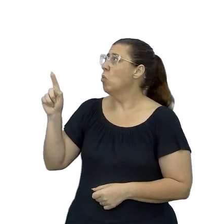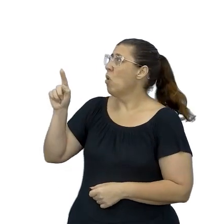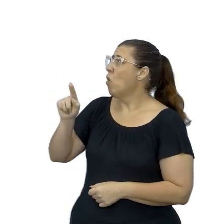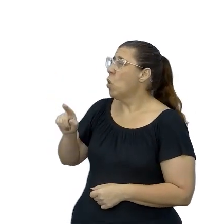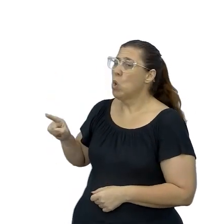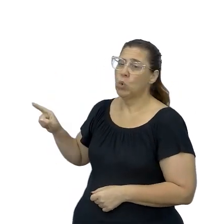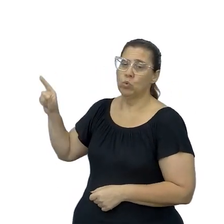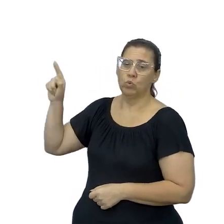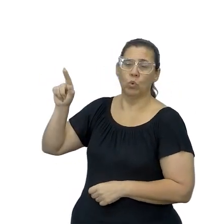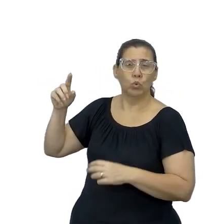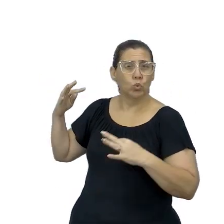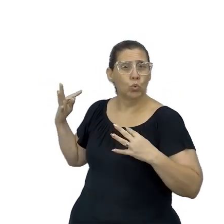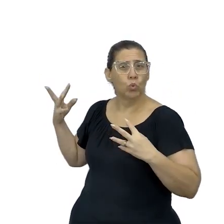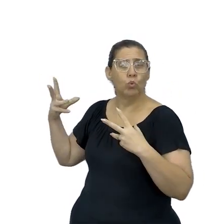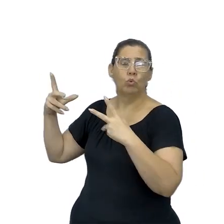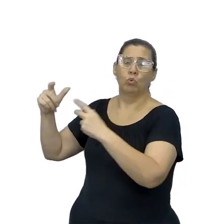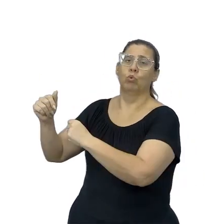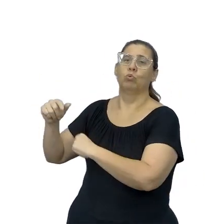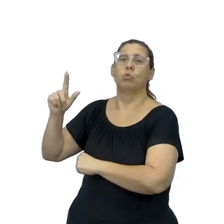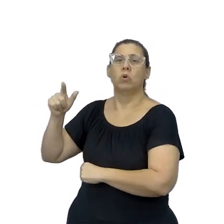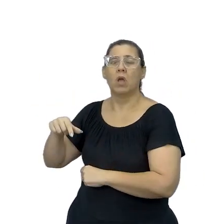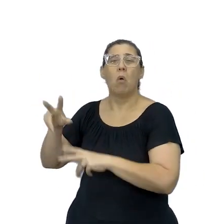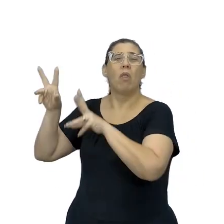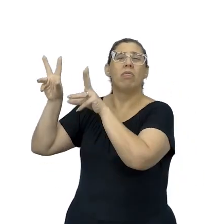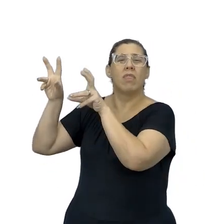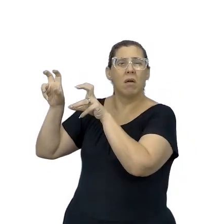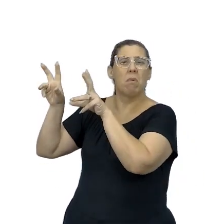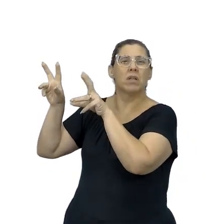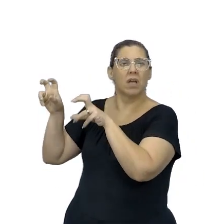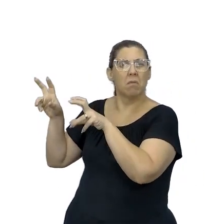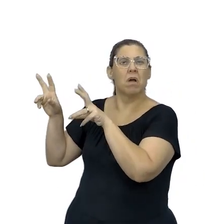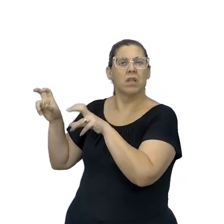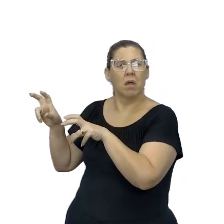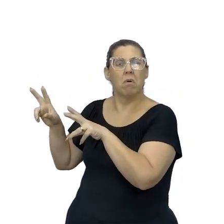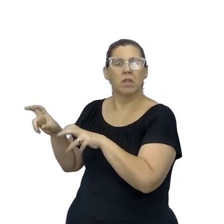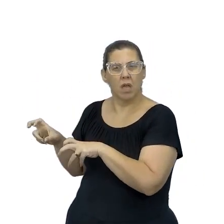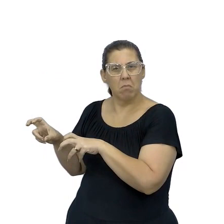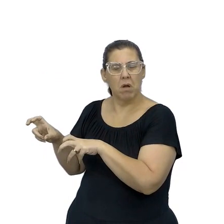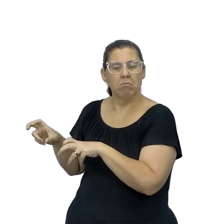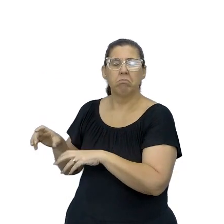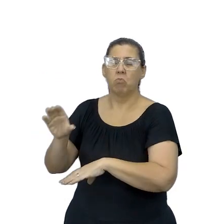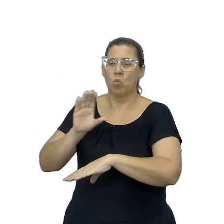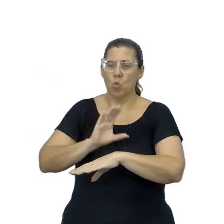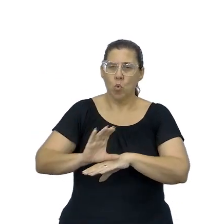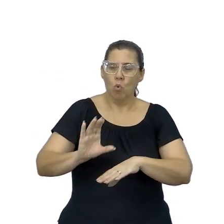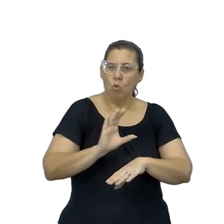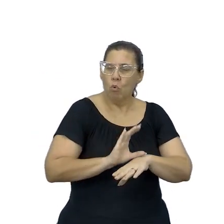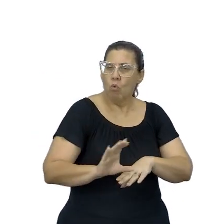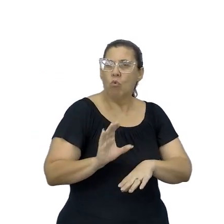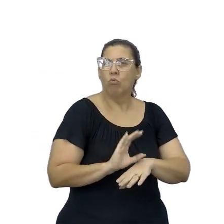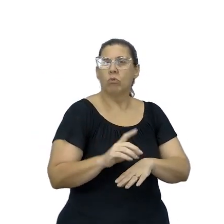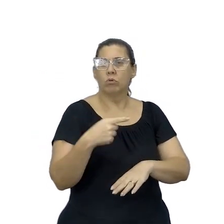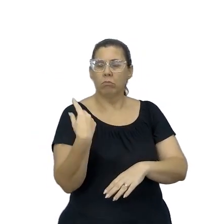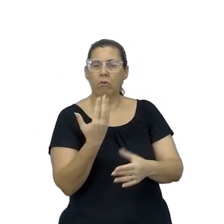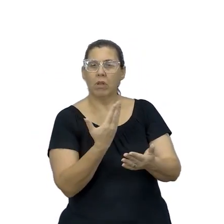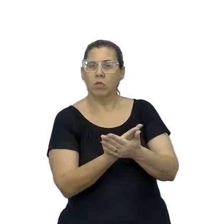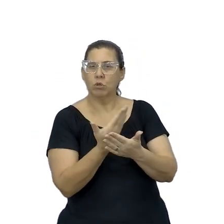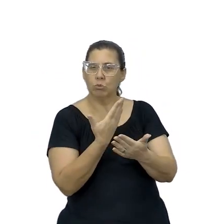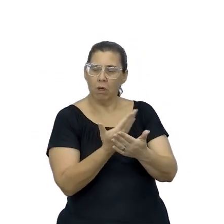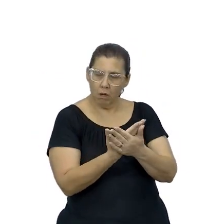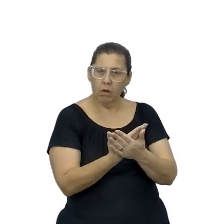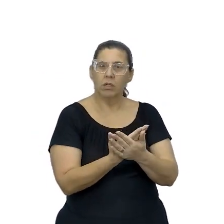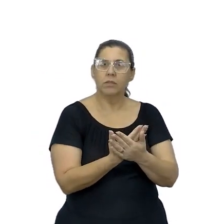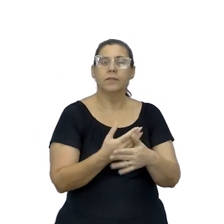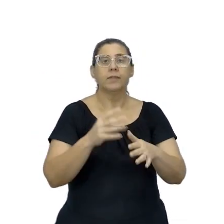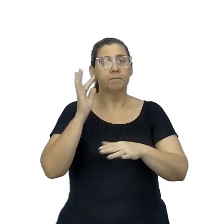formações, que nada mais é do que os nossos temas, os nossos eixos formativos, aquilo que a gente vai estar se aprofundando, tanto